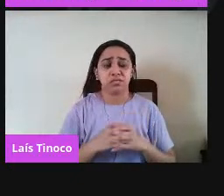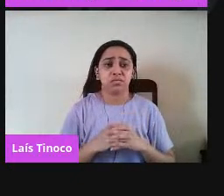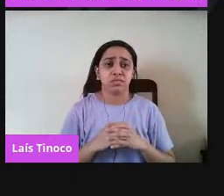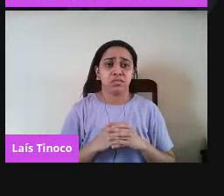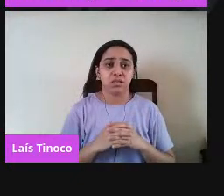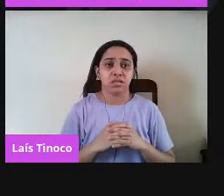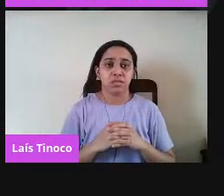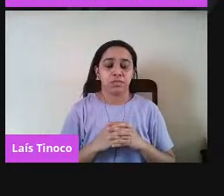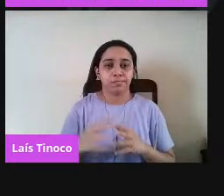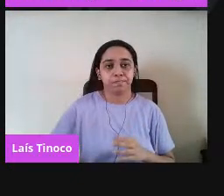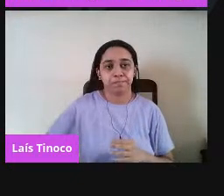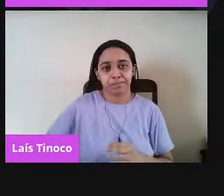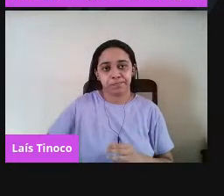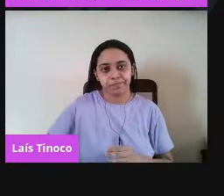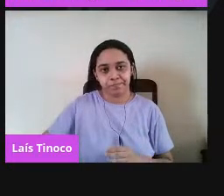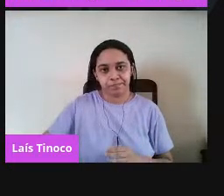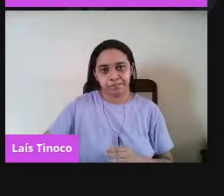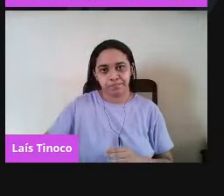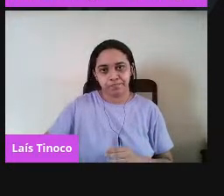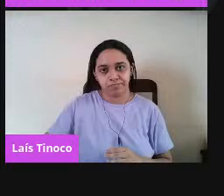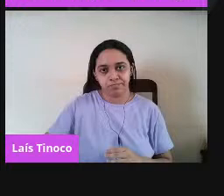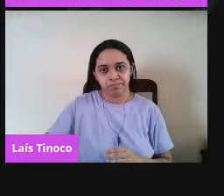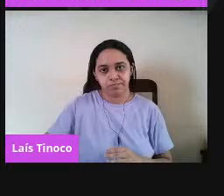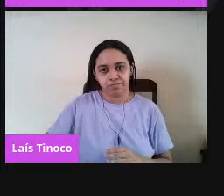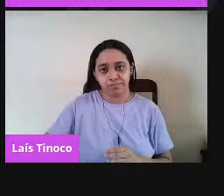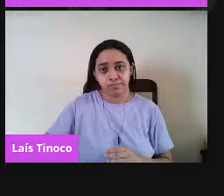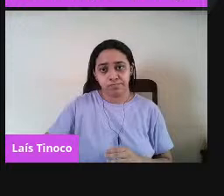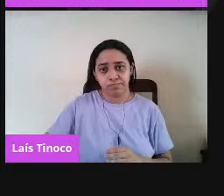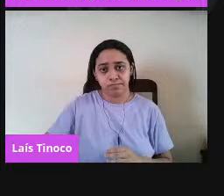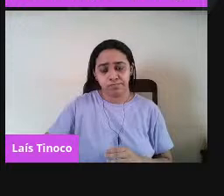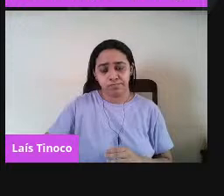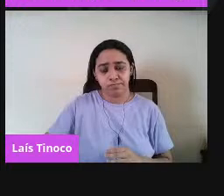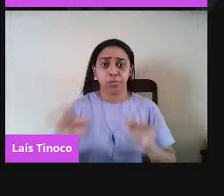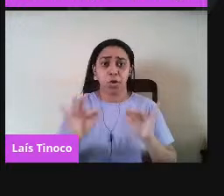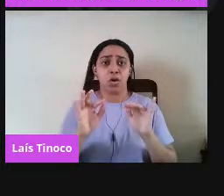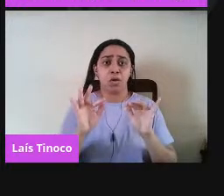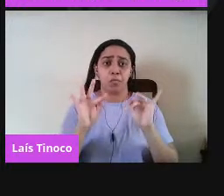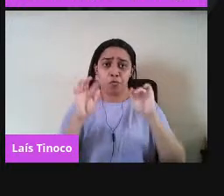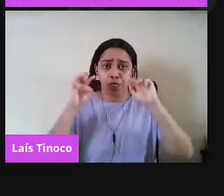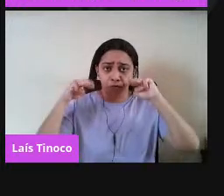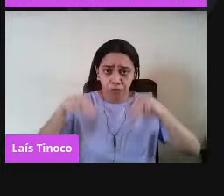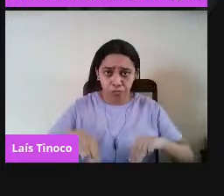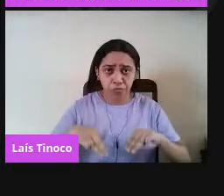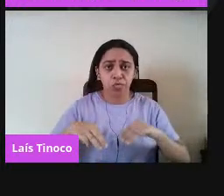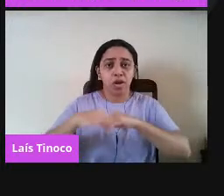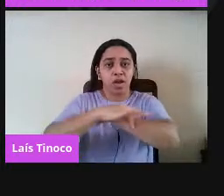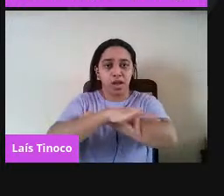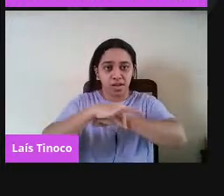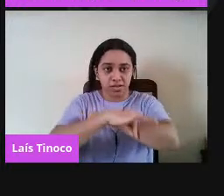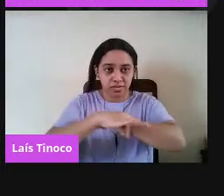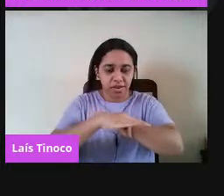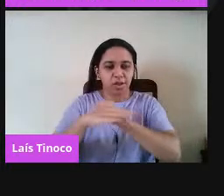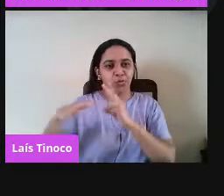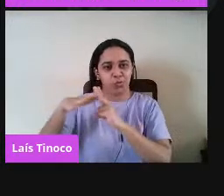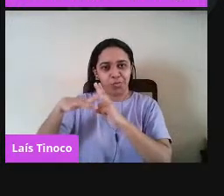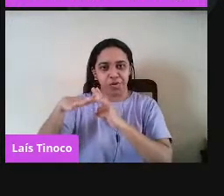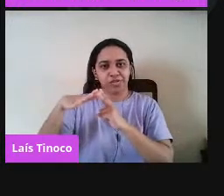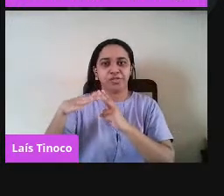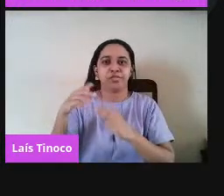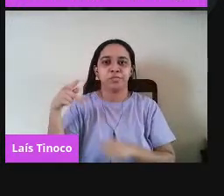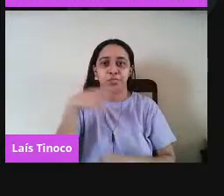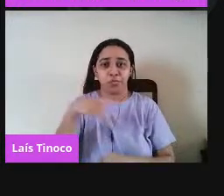assim, por fim, o arquiteto urbanista e economista, professor da Faculdade